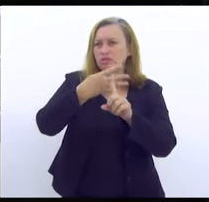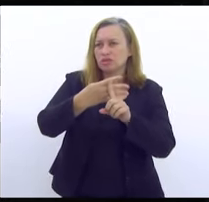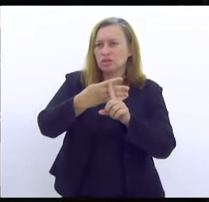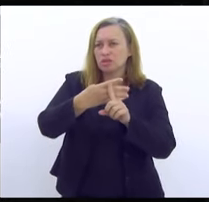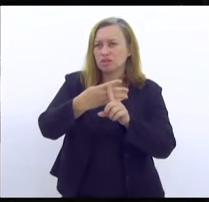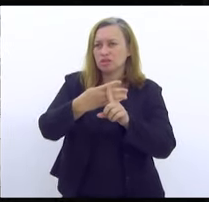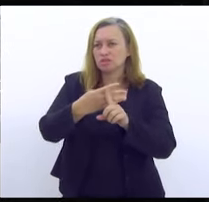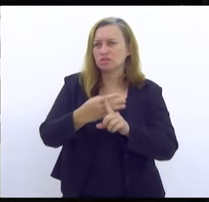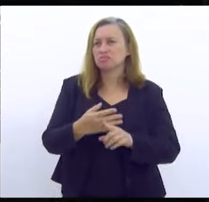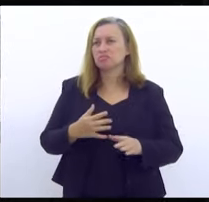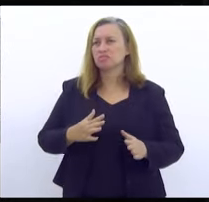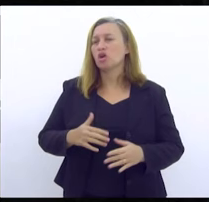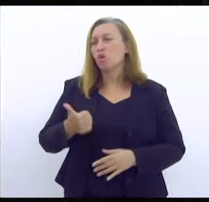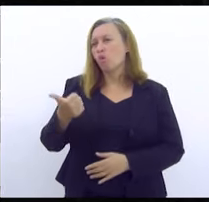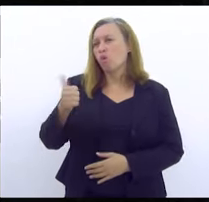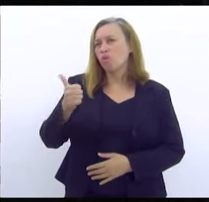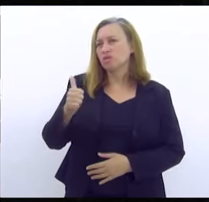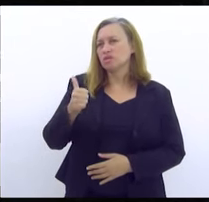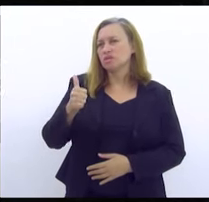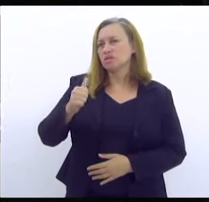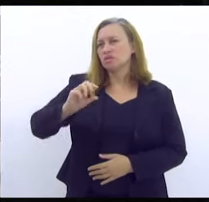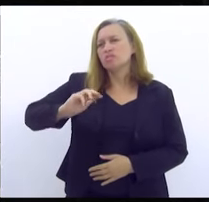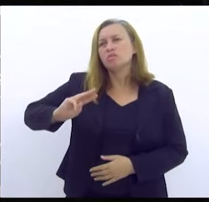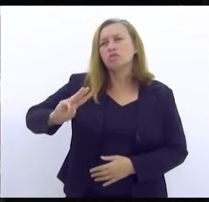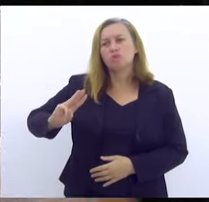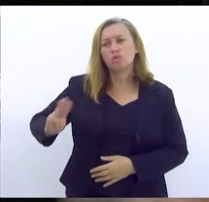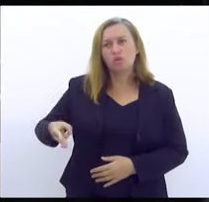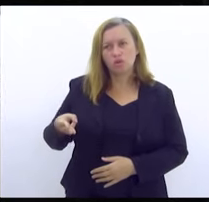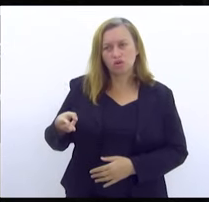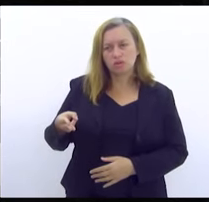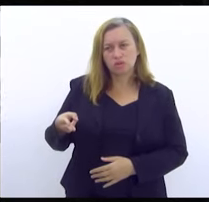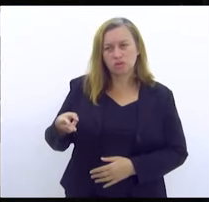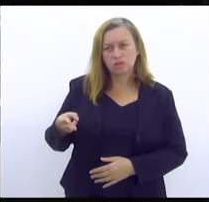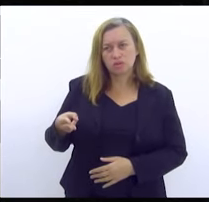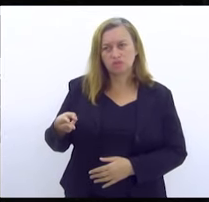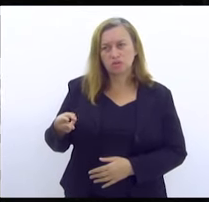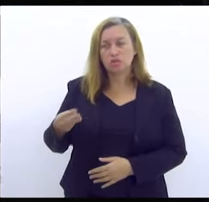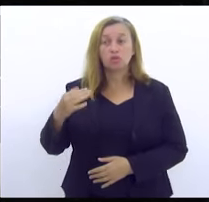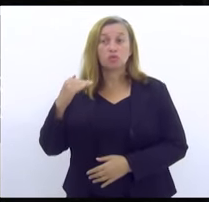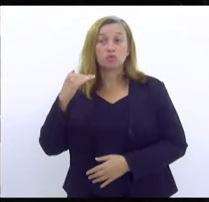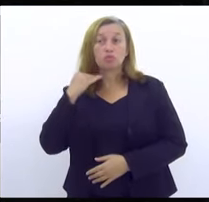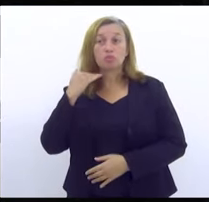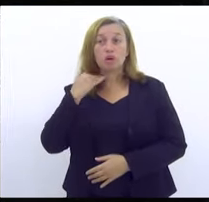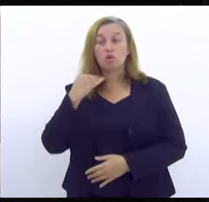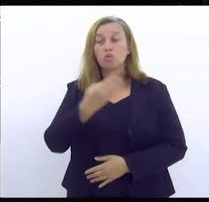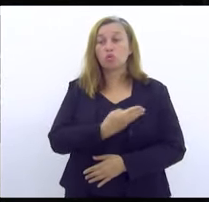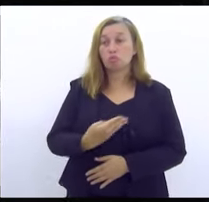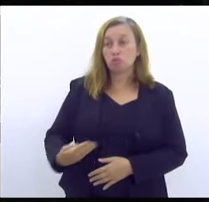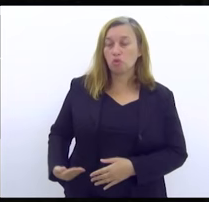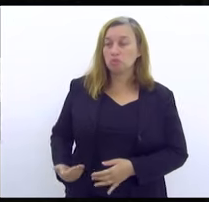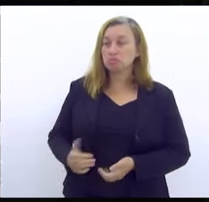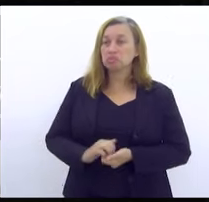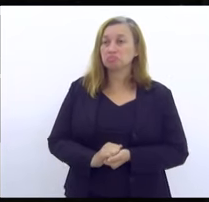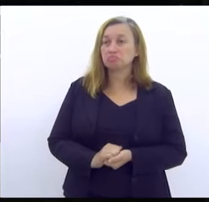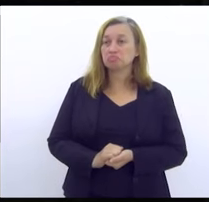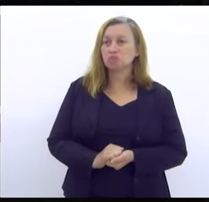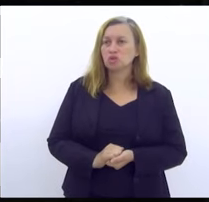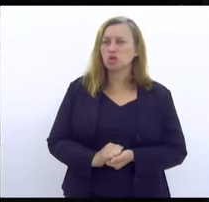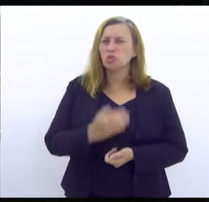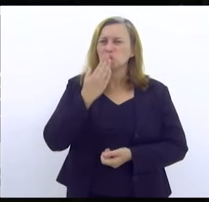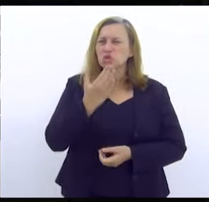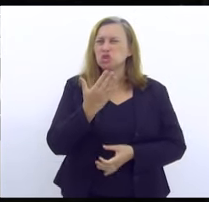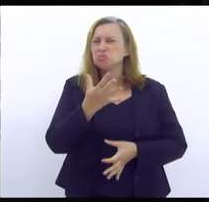de 11 milhões dos cofres públicos, e num tipo de leite que não